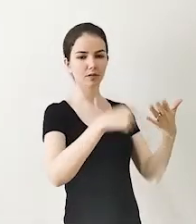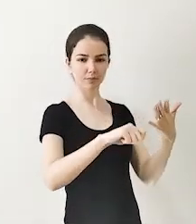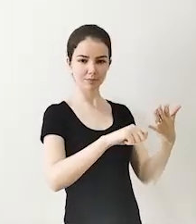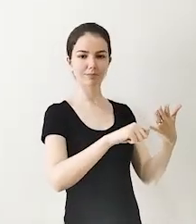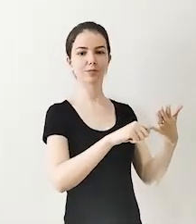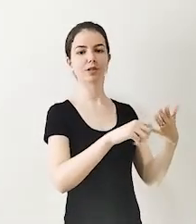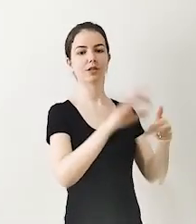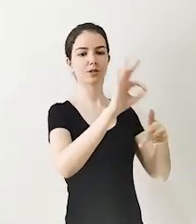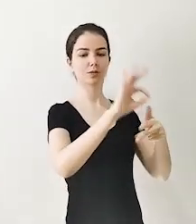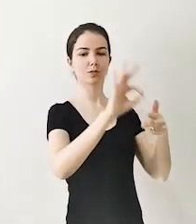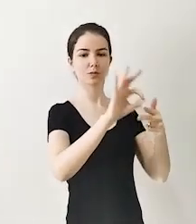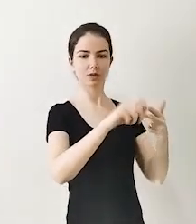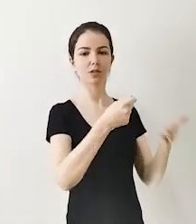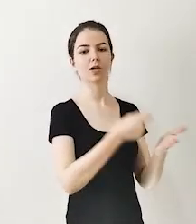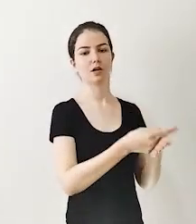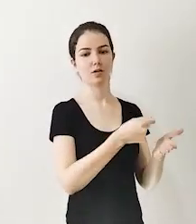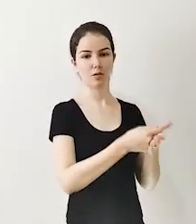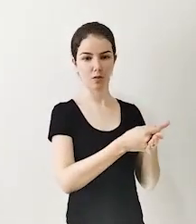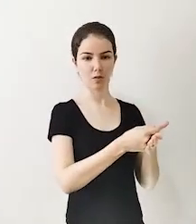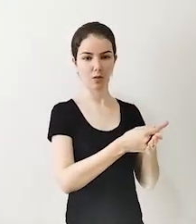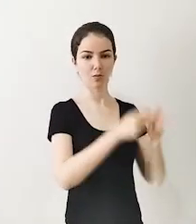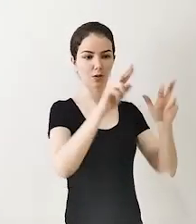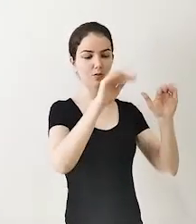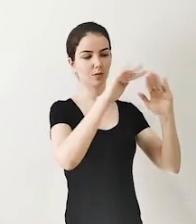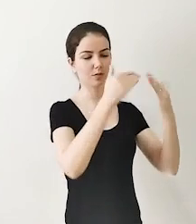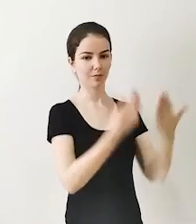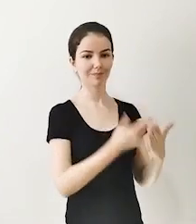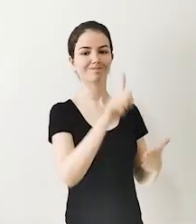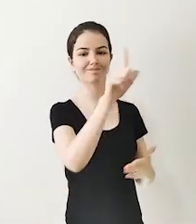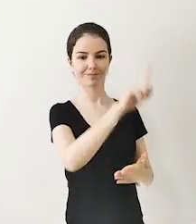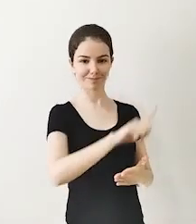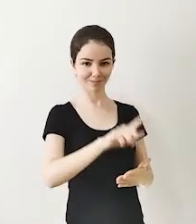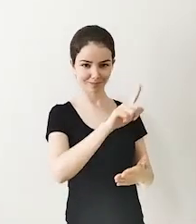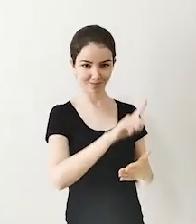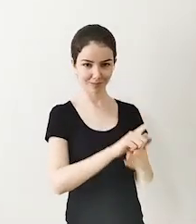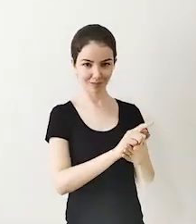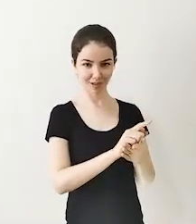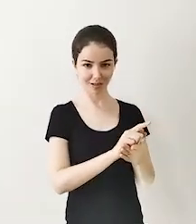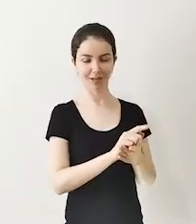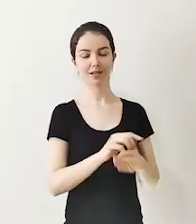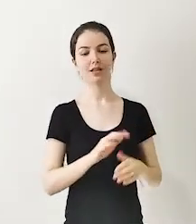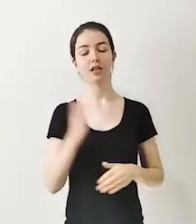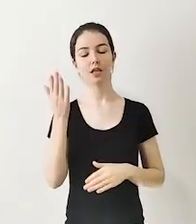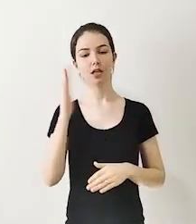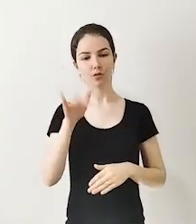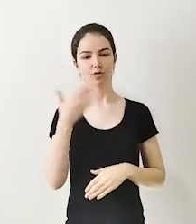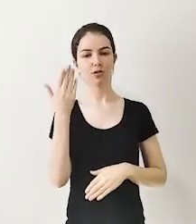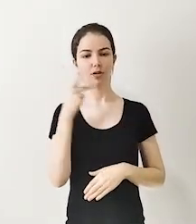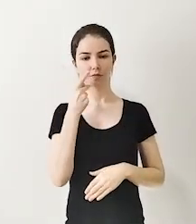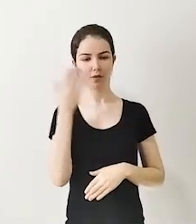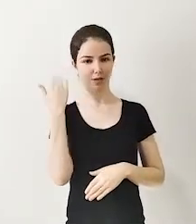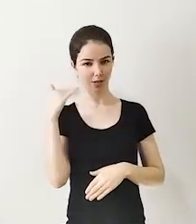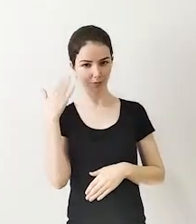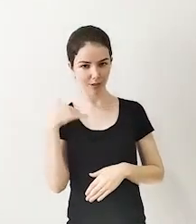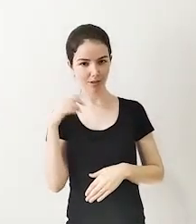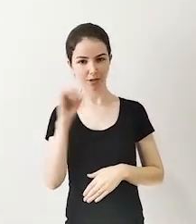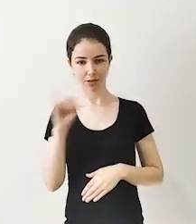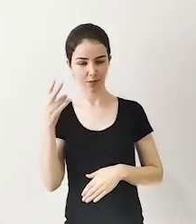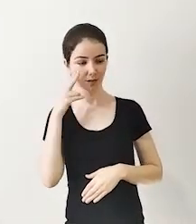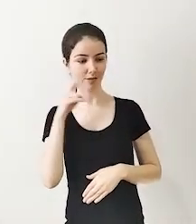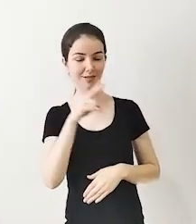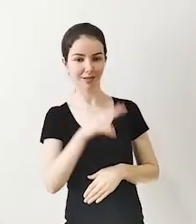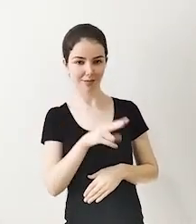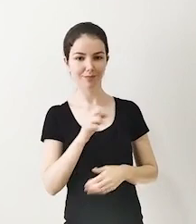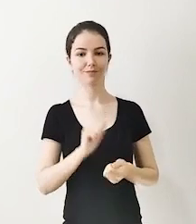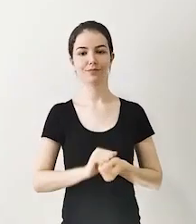Enem tem trazido aí para cobrar nas aulas, nas escolas literárias, e, como eu disse, né, para quem não assistiu, ou enfim, para ajudar